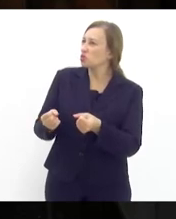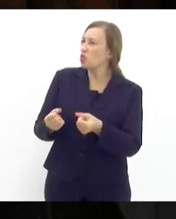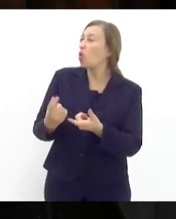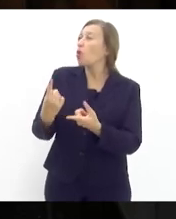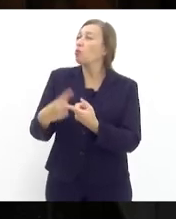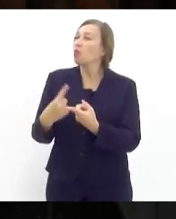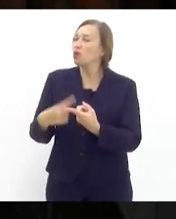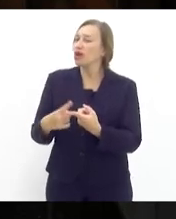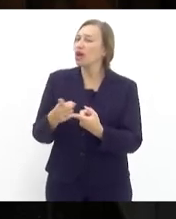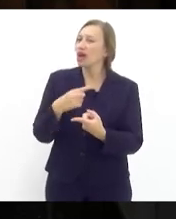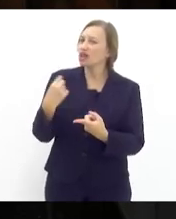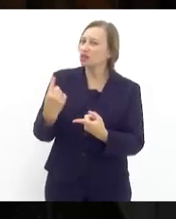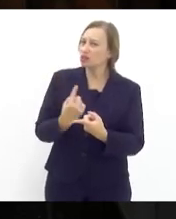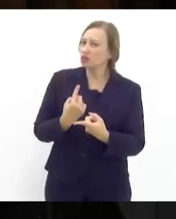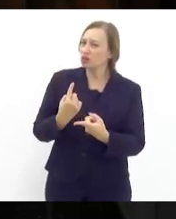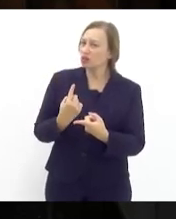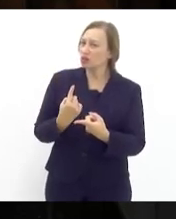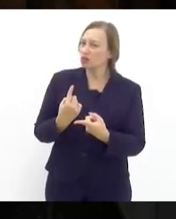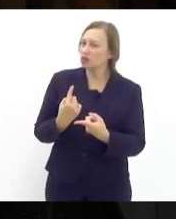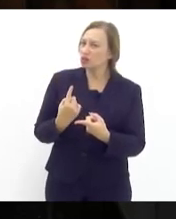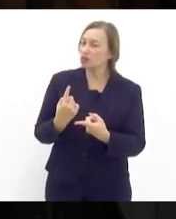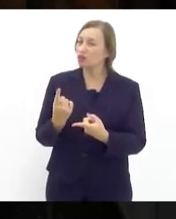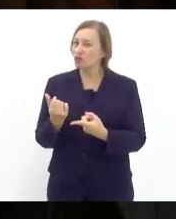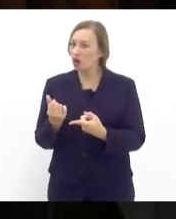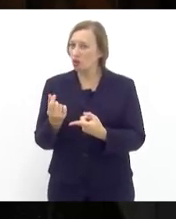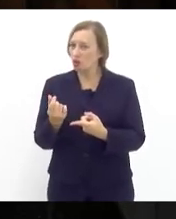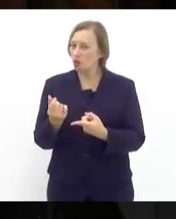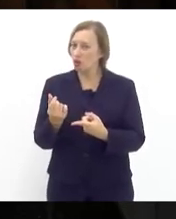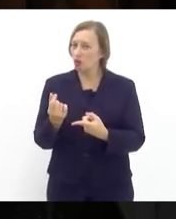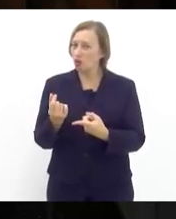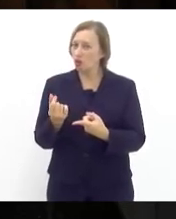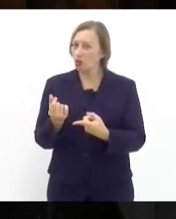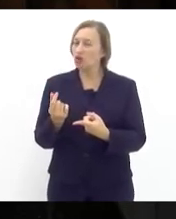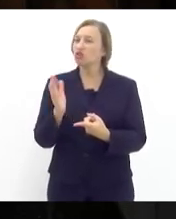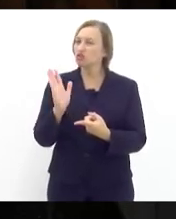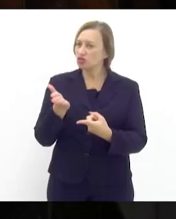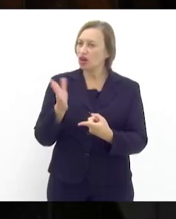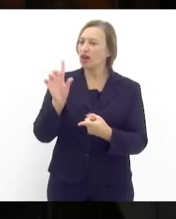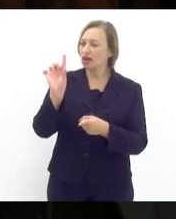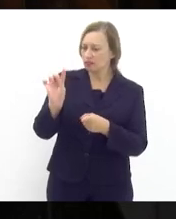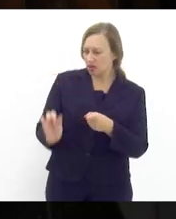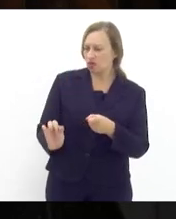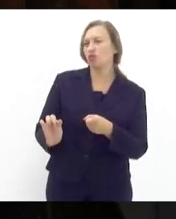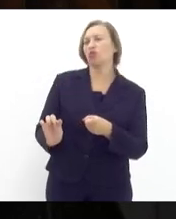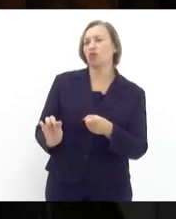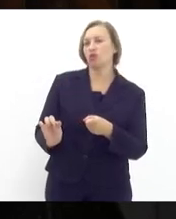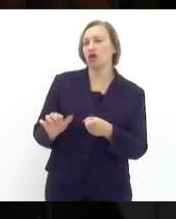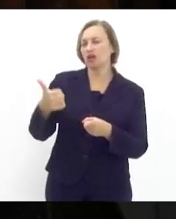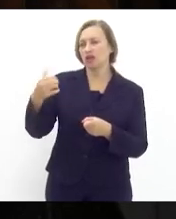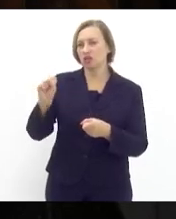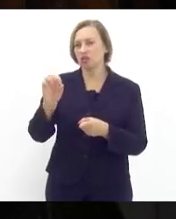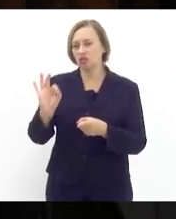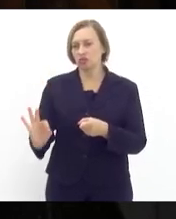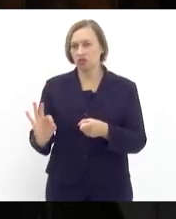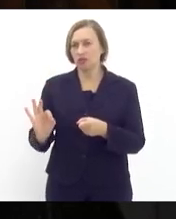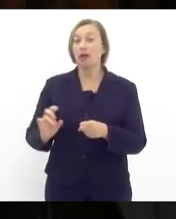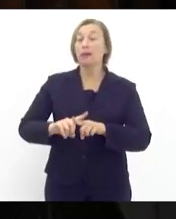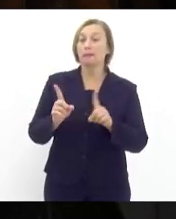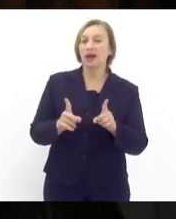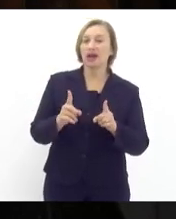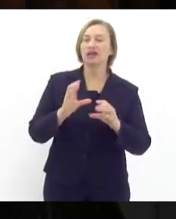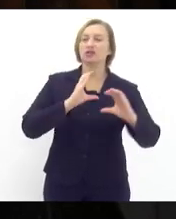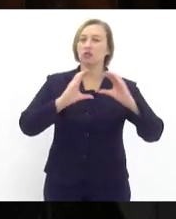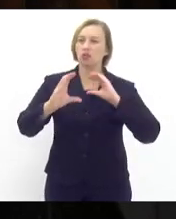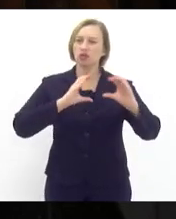nossas alíquotas já eram inferiores a 18 pontos percentuais mas energia Itália como escação